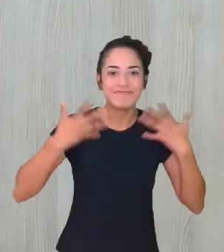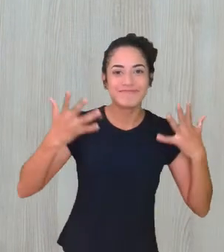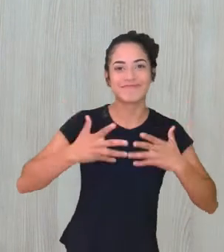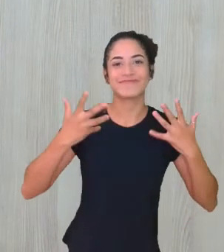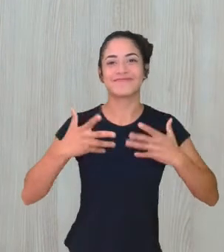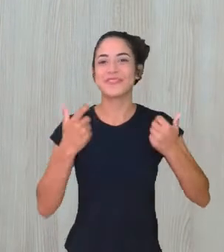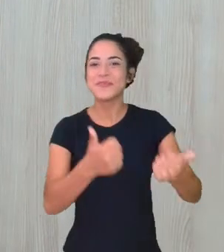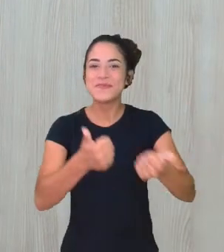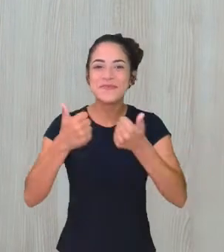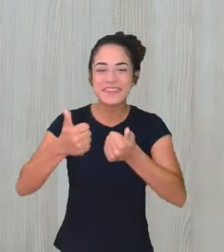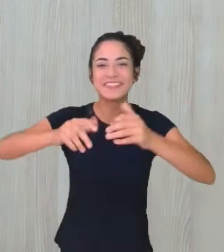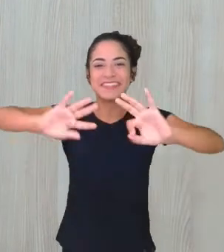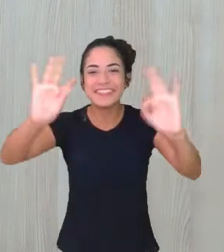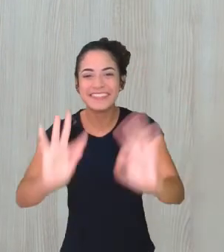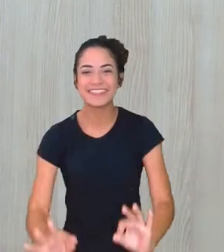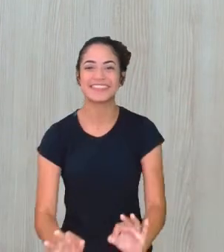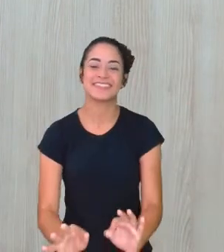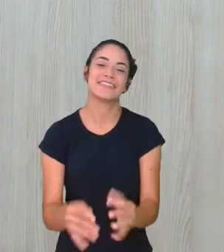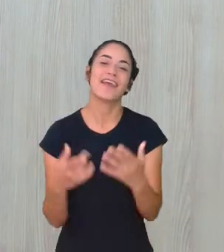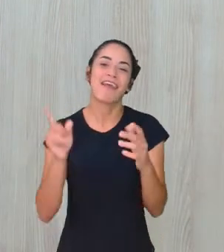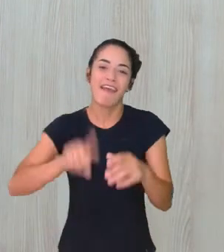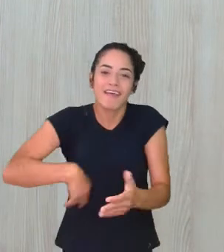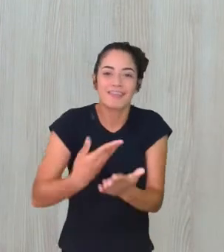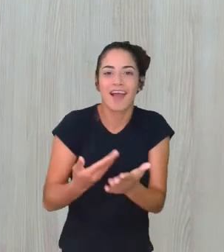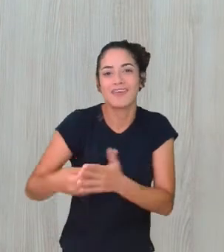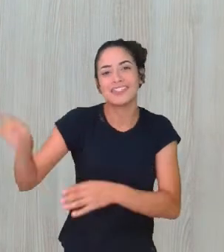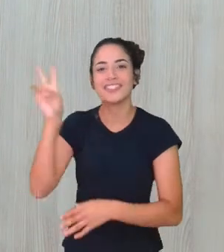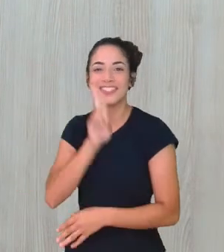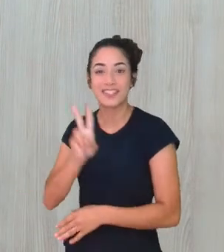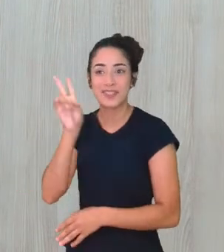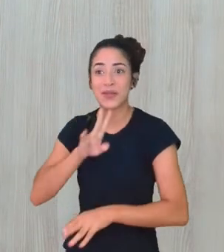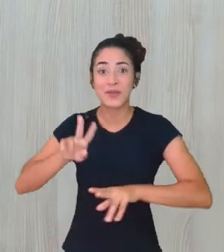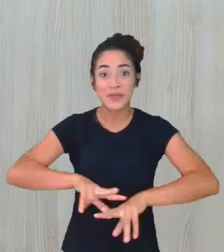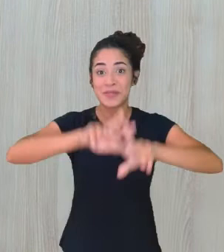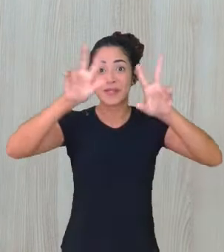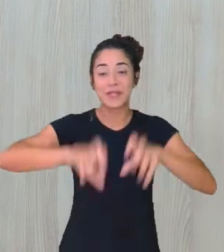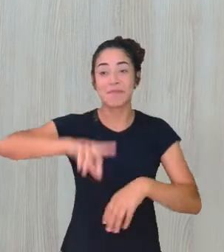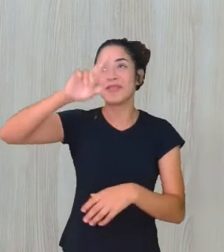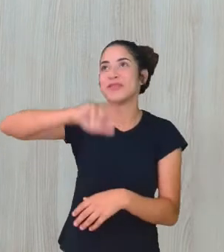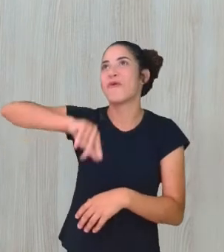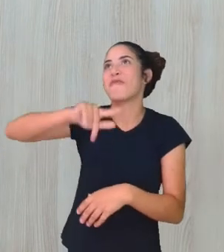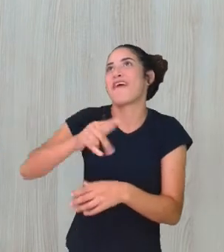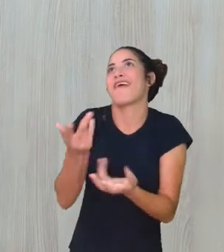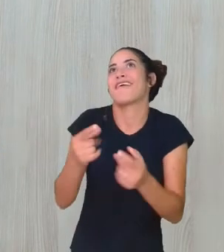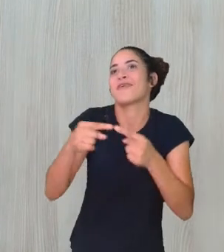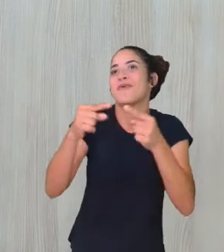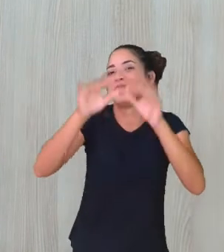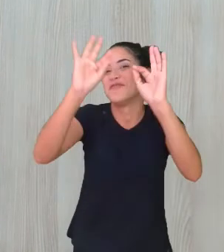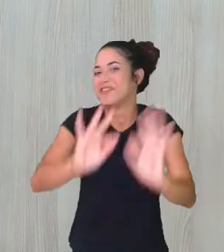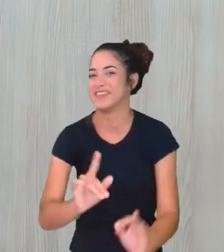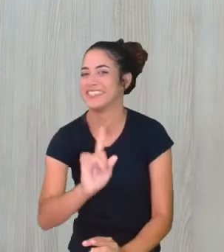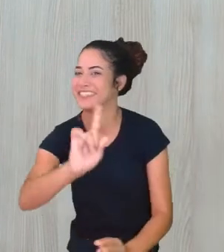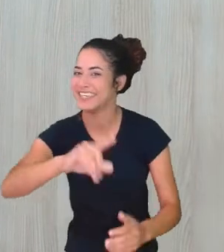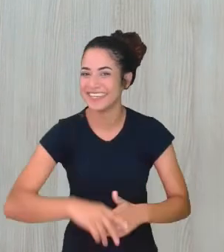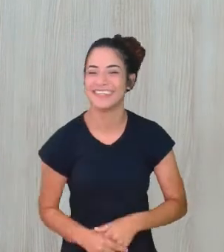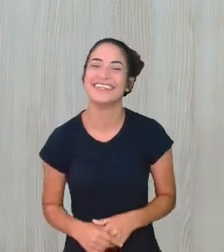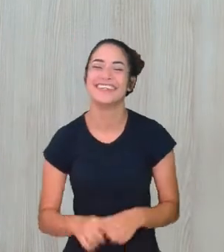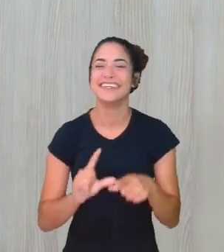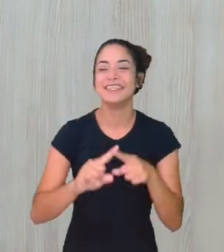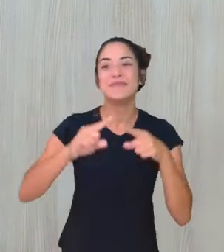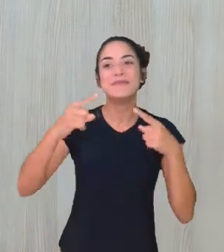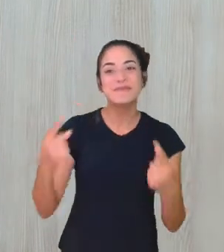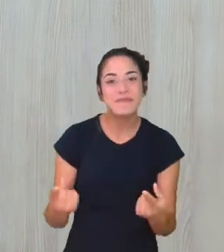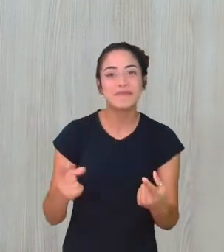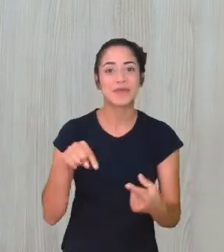alegria de felicidade uma aula de história que o tema nem é tão feliz assim né para outras pessoas mas